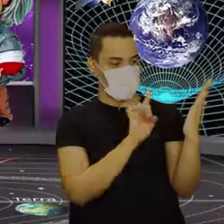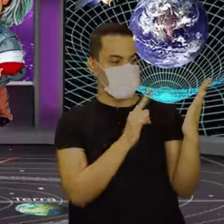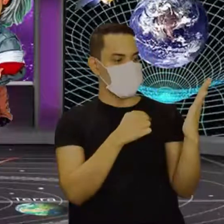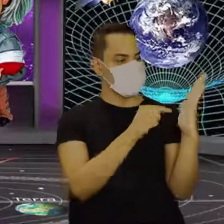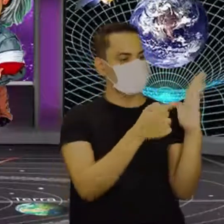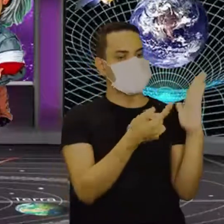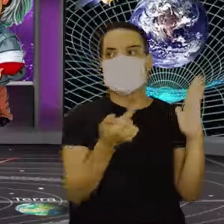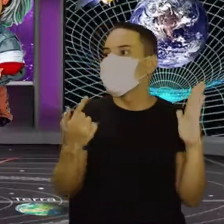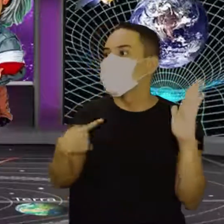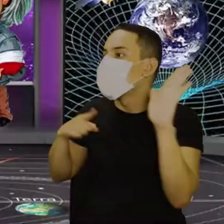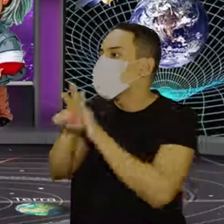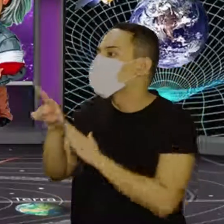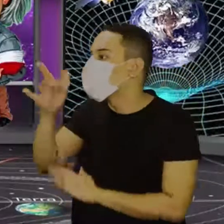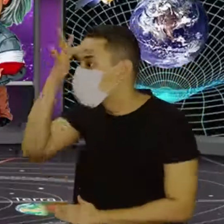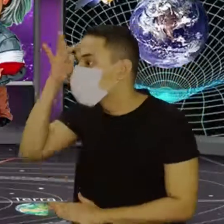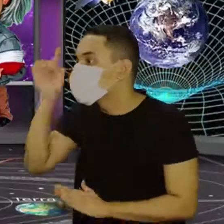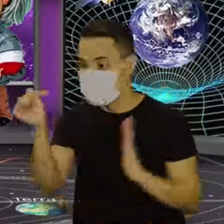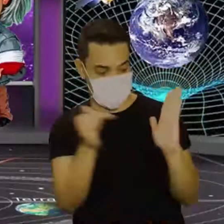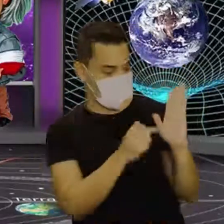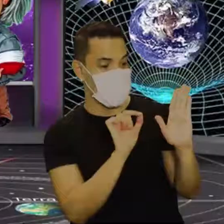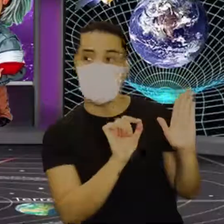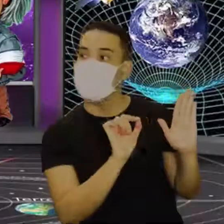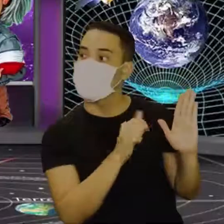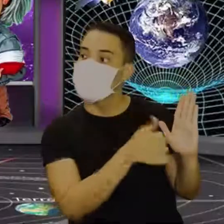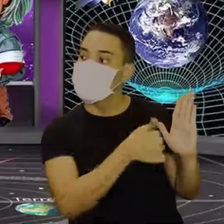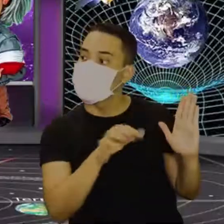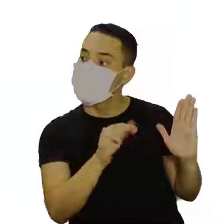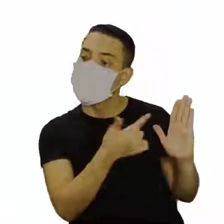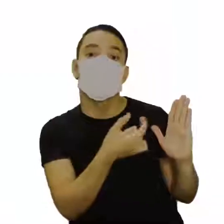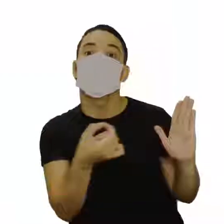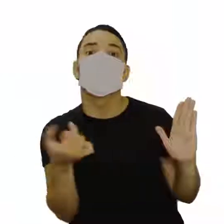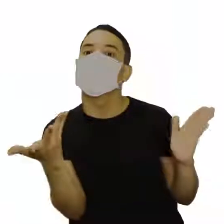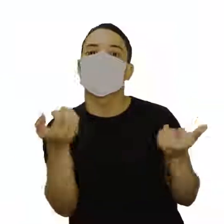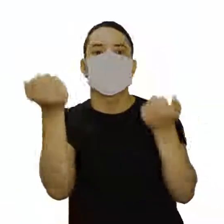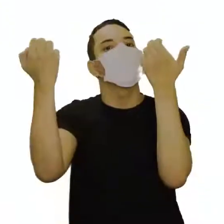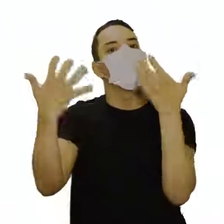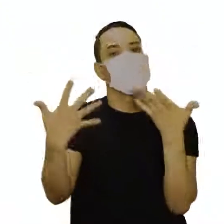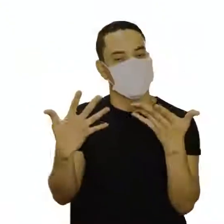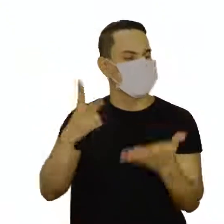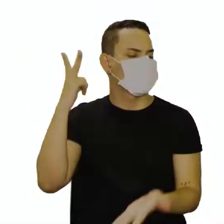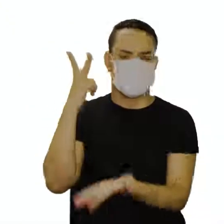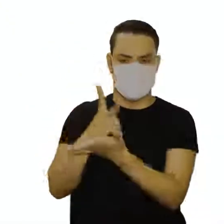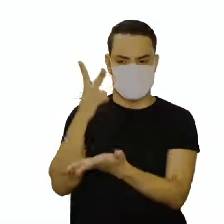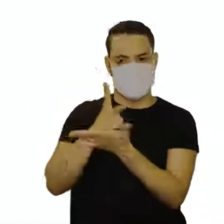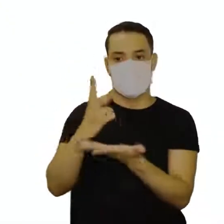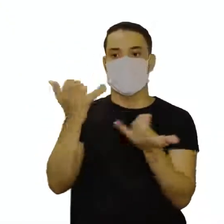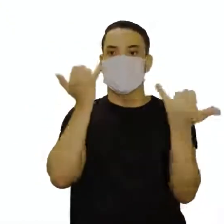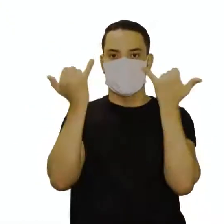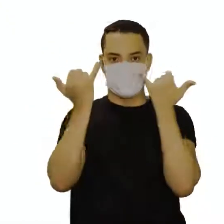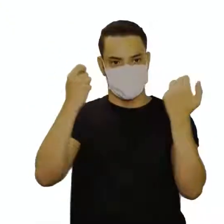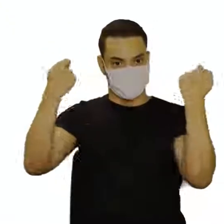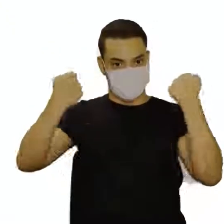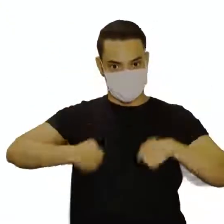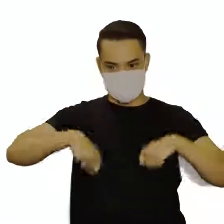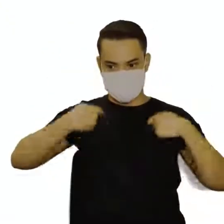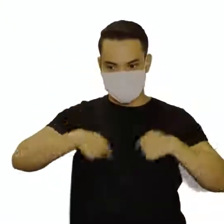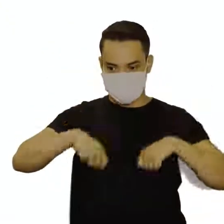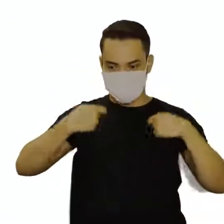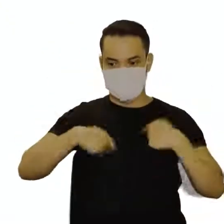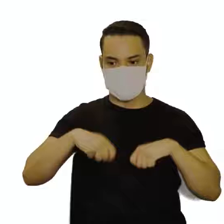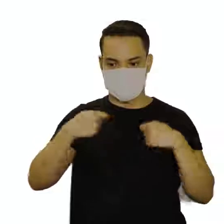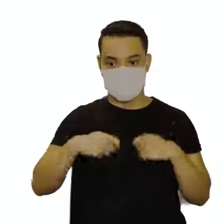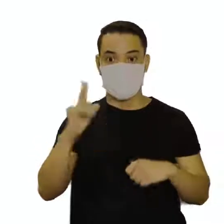melhor perguntar para não queimar os equipamentos. Então, bora lá, continuando? Então, sempre a informação é necessária que